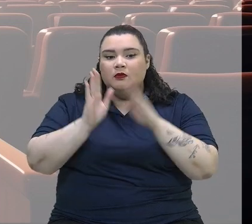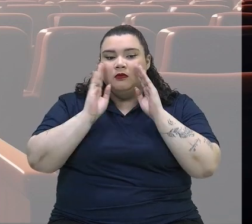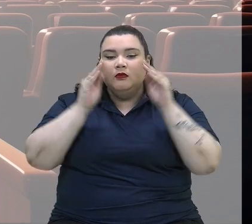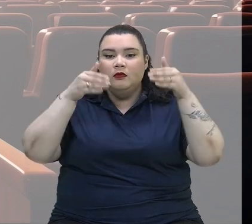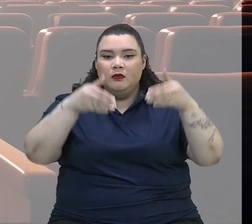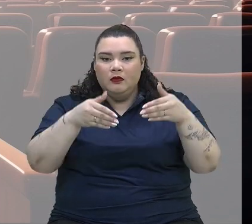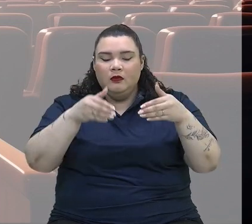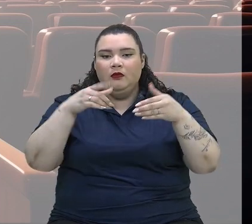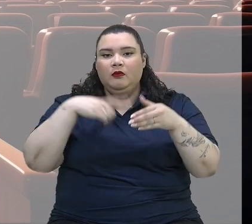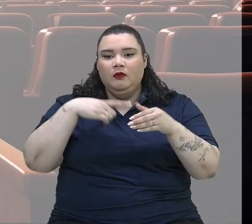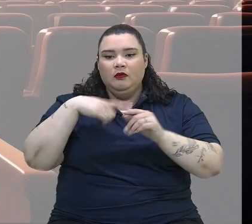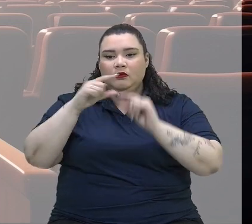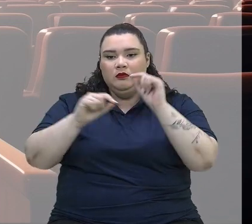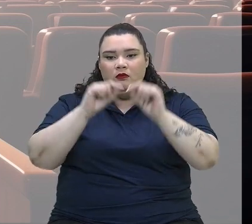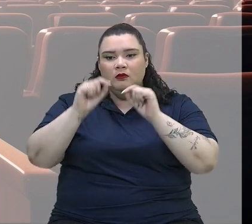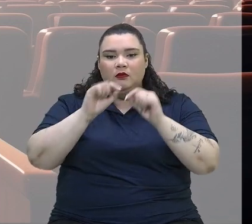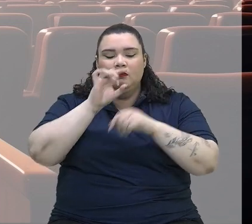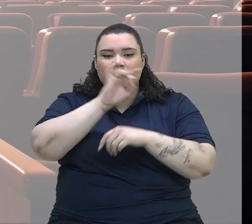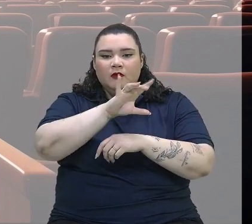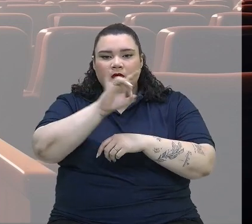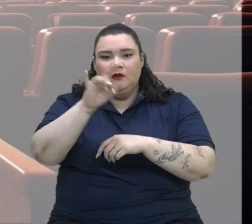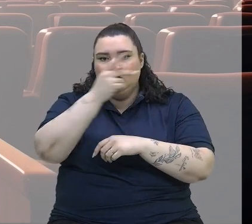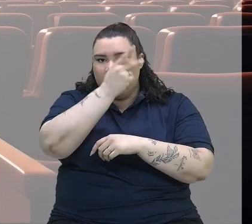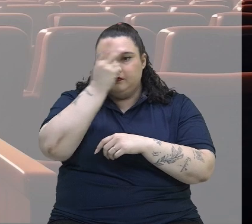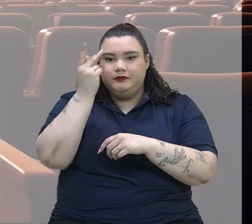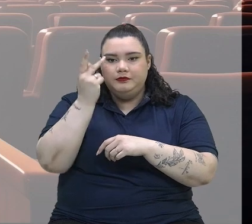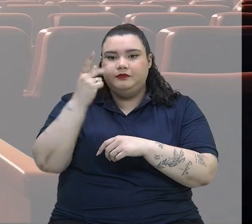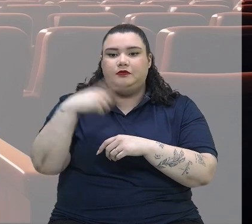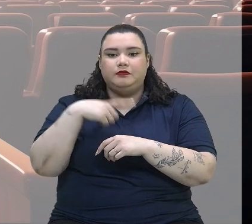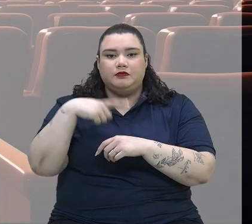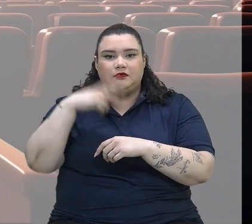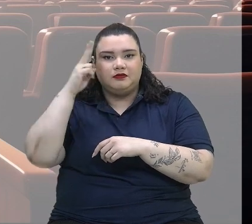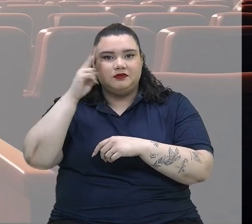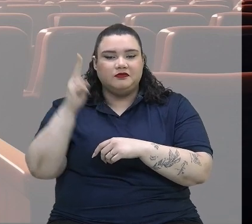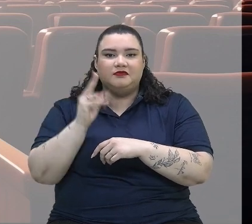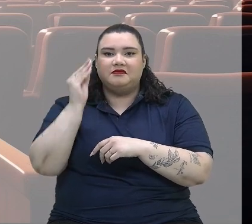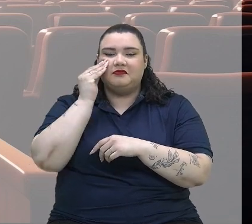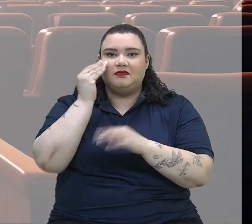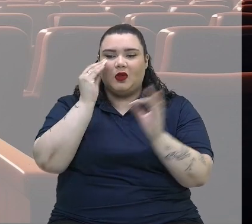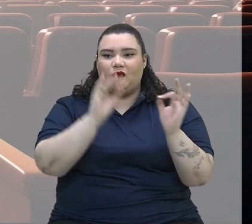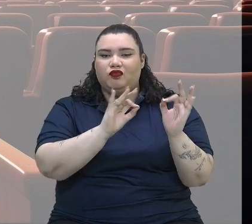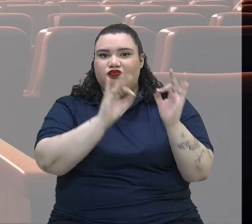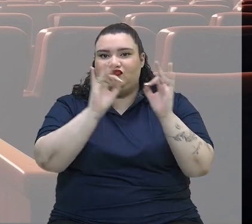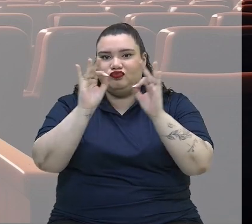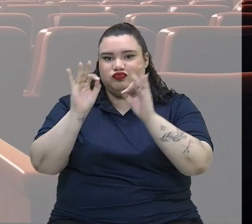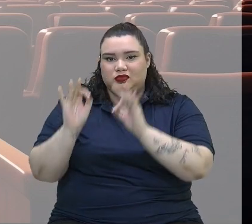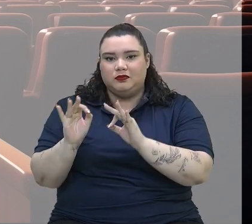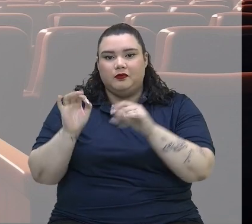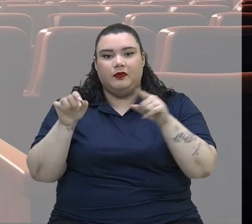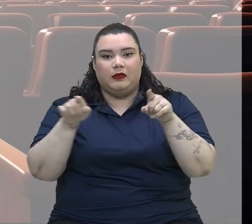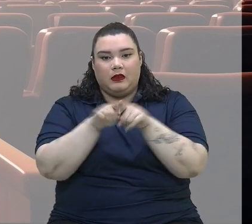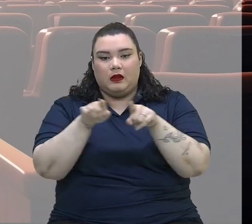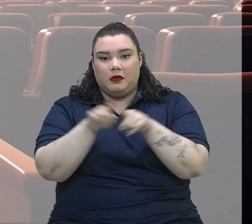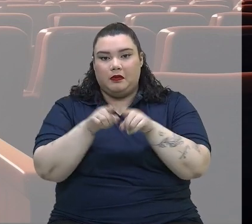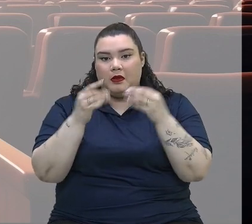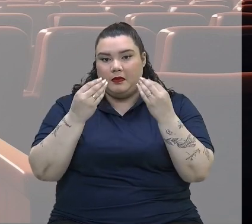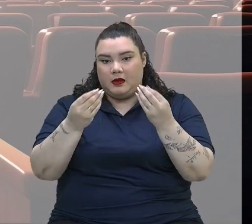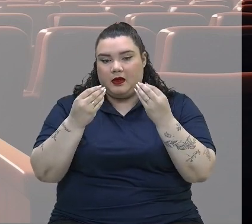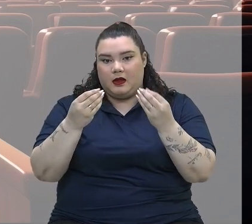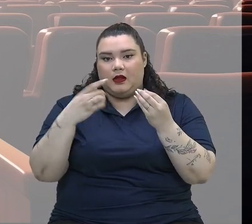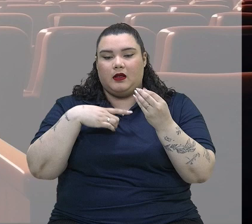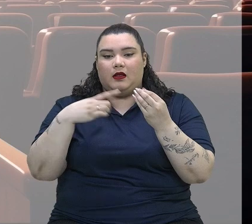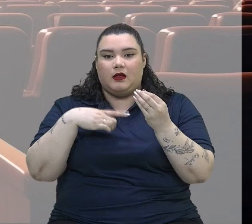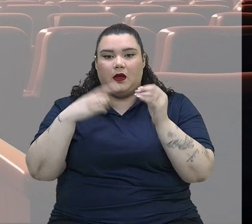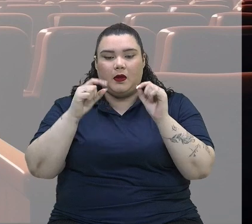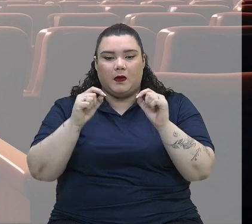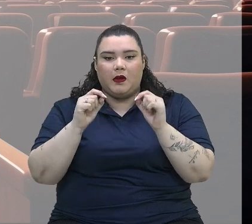para envolver cada um de nós nessas histórias que são preparadas e também para atender